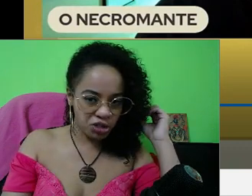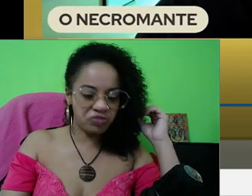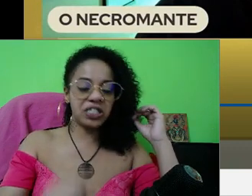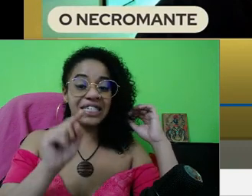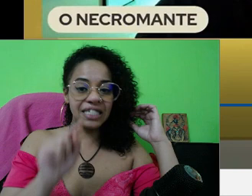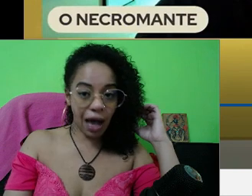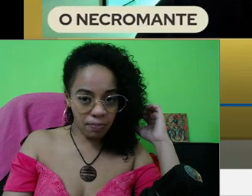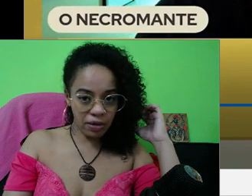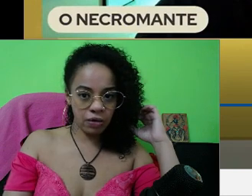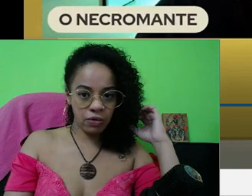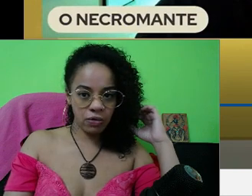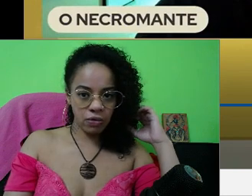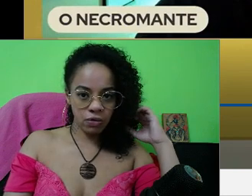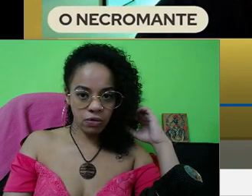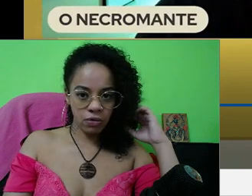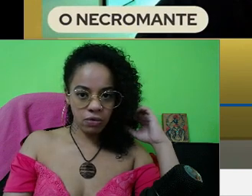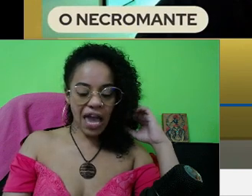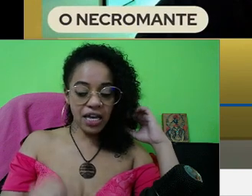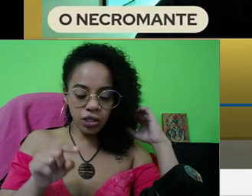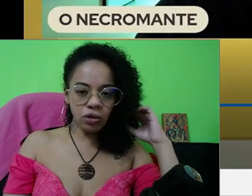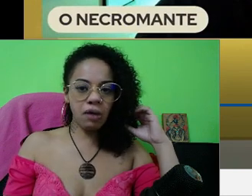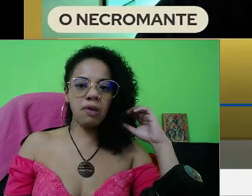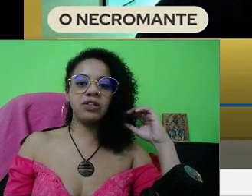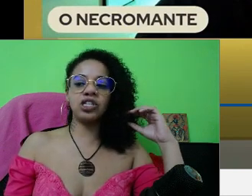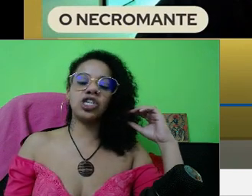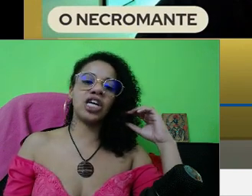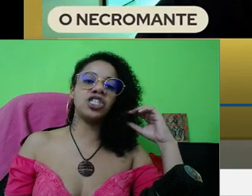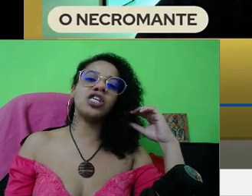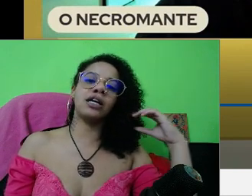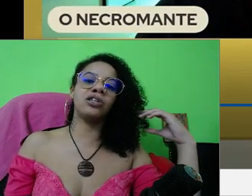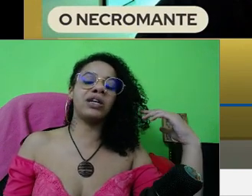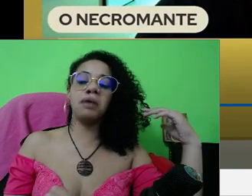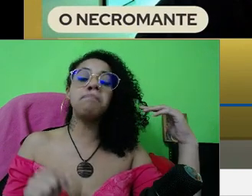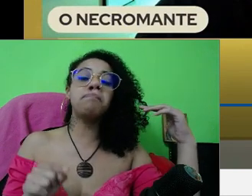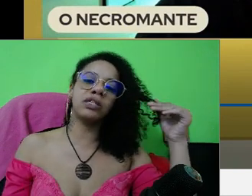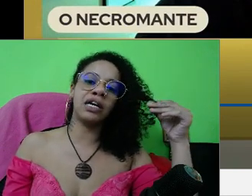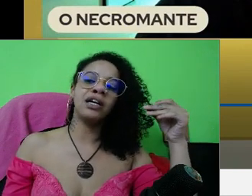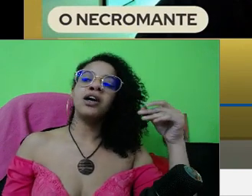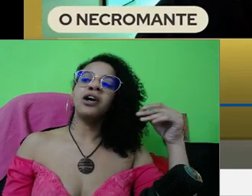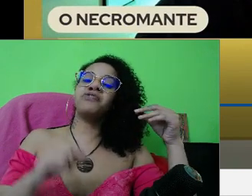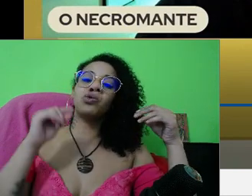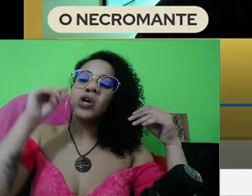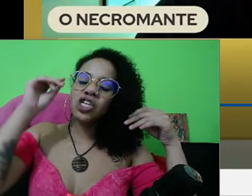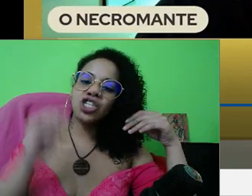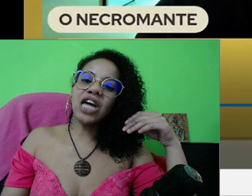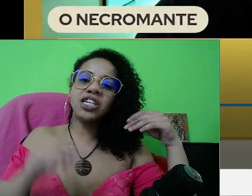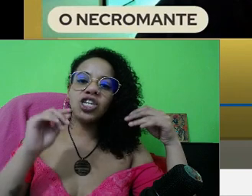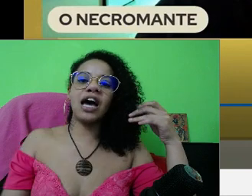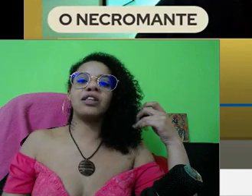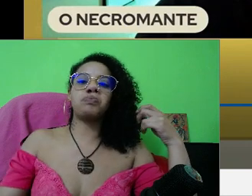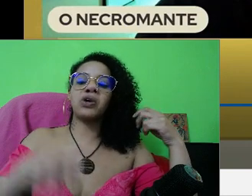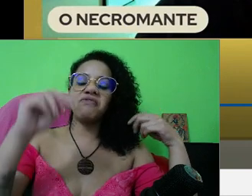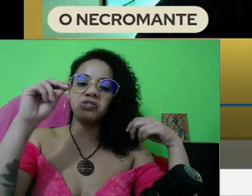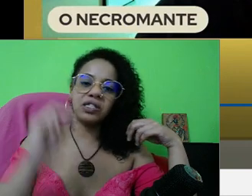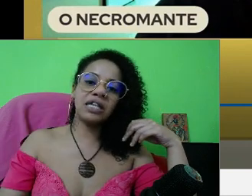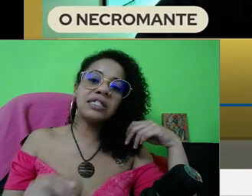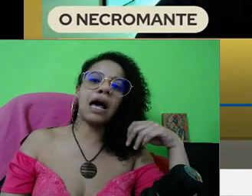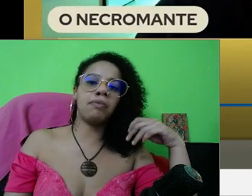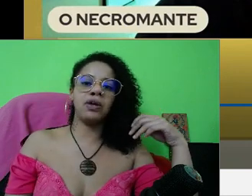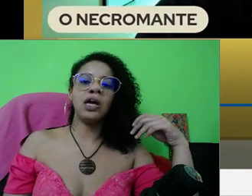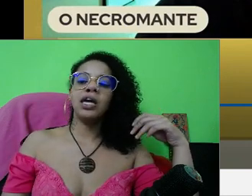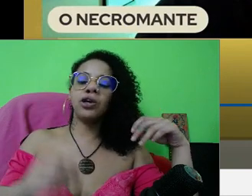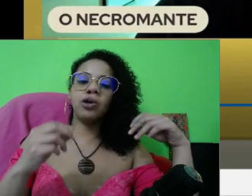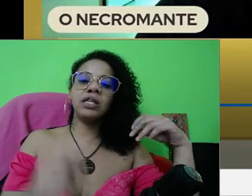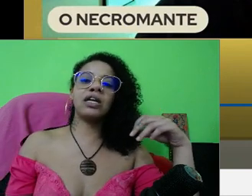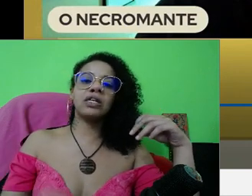Gláucio você sabe é isso que me deixa chateada não é nem eu fico chateada porque você